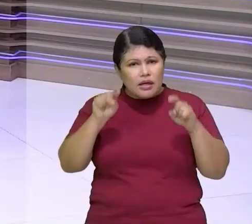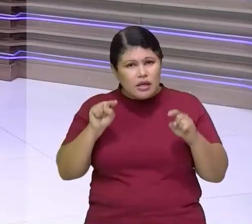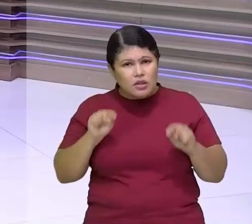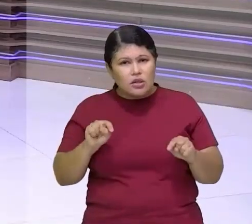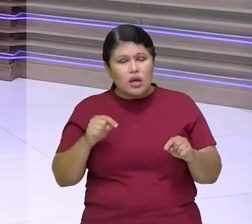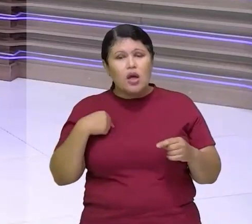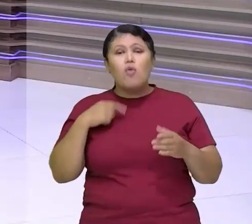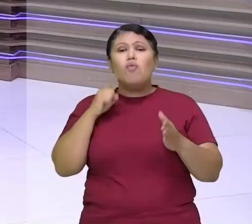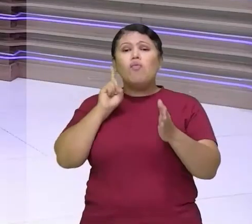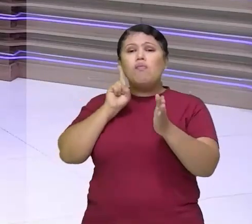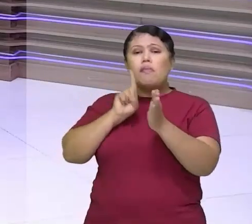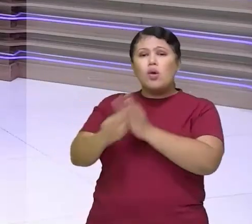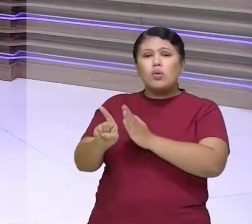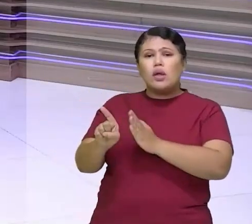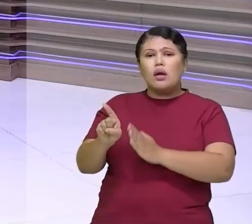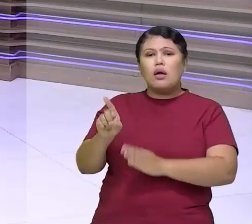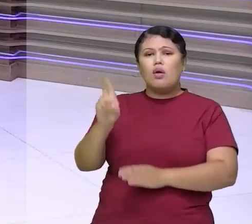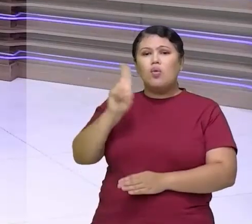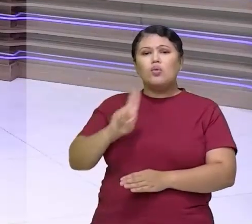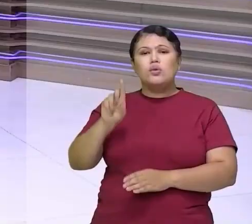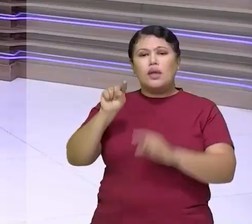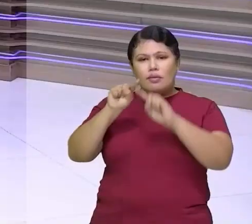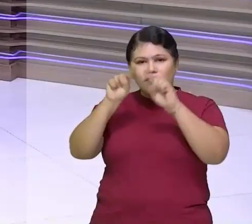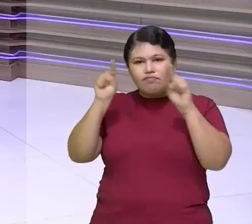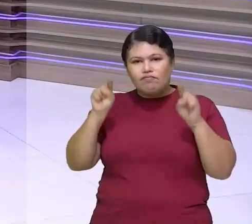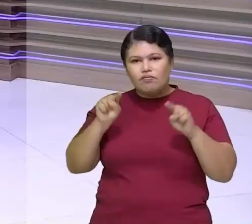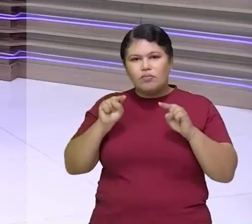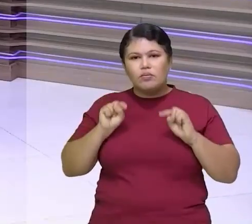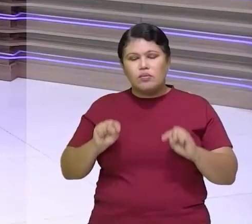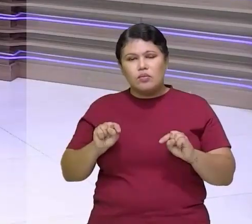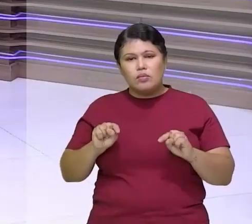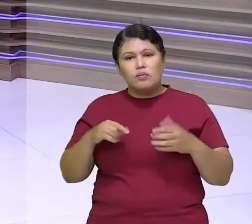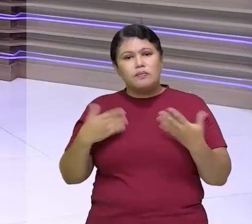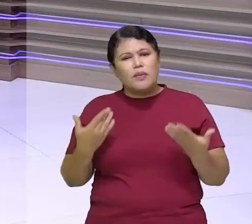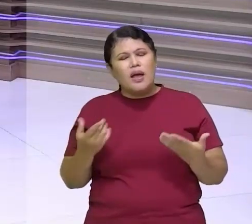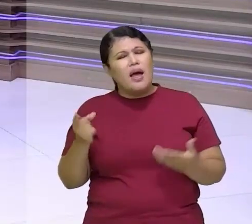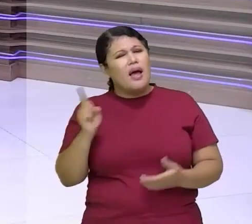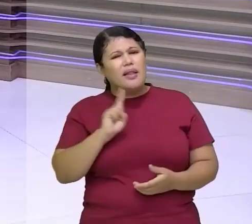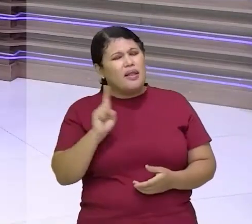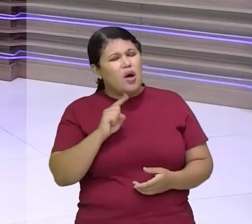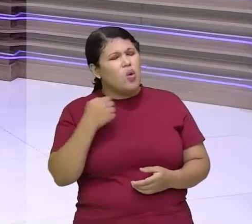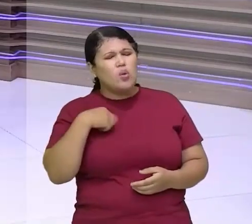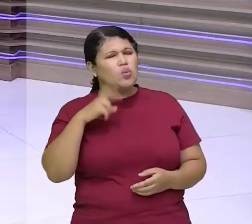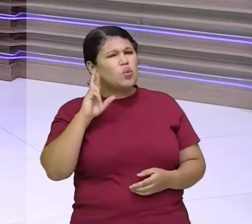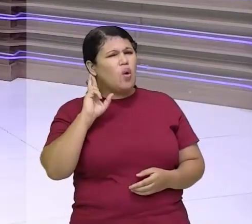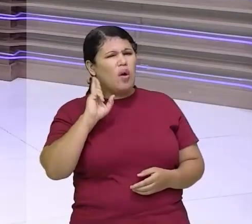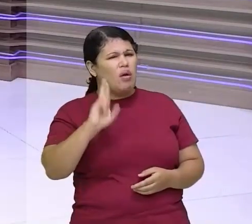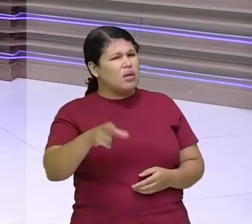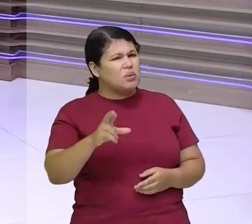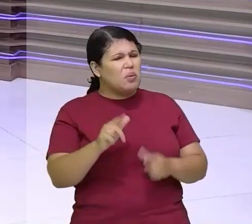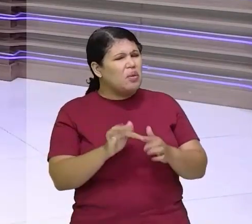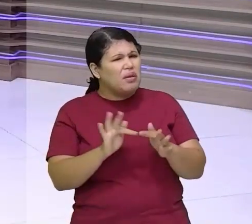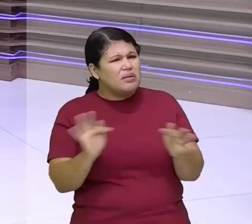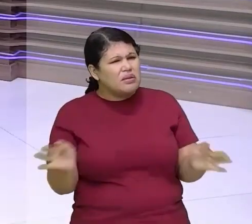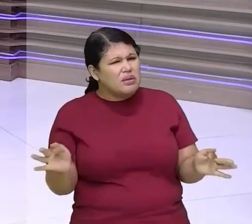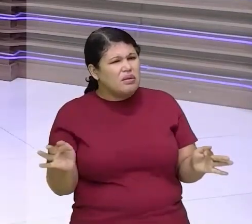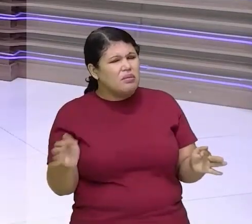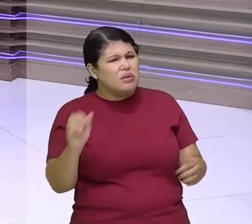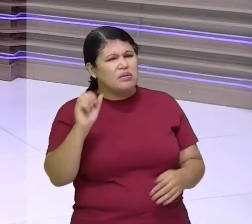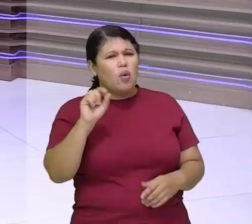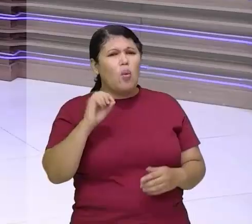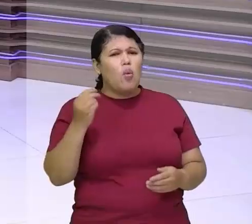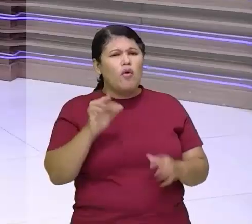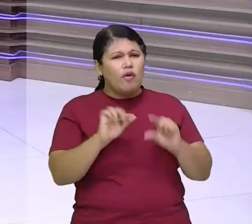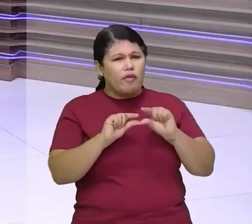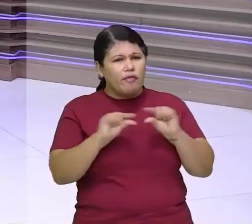vou fazer uma pergunta, então eu vou usar o ponto de interrogação. Não, eu só vou responder alguma coisa e vou fazer uma frase